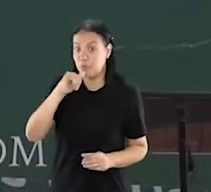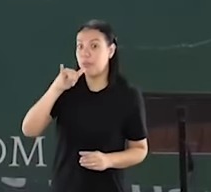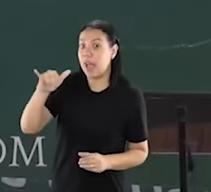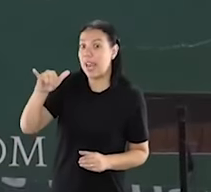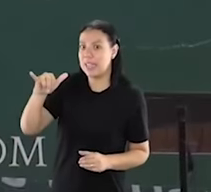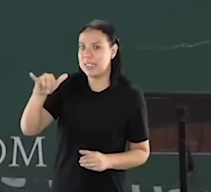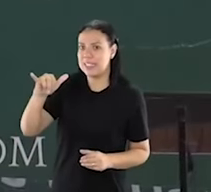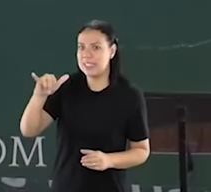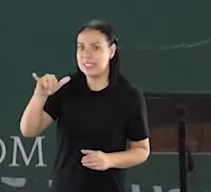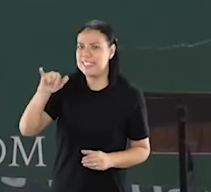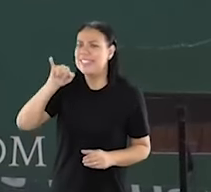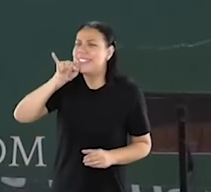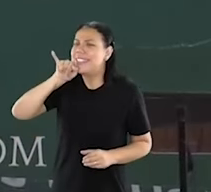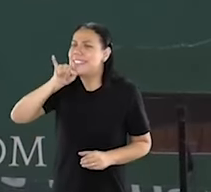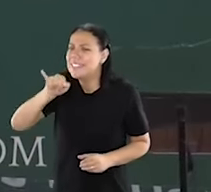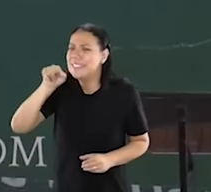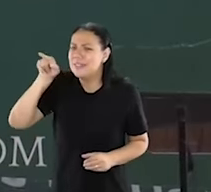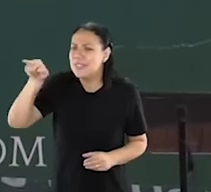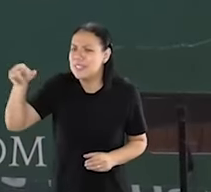comigo.